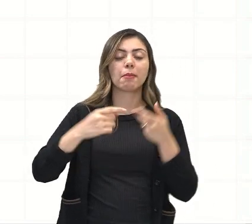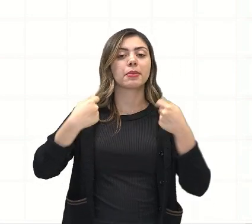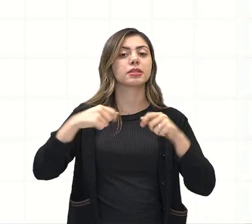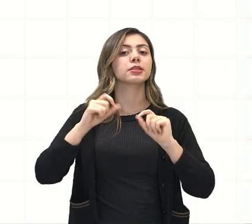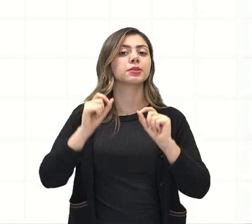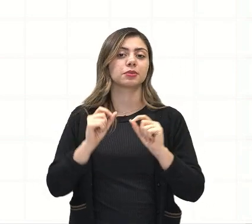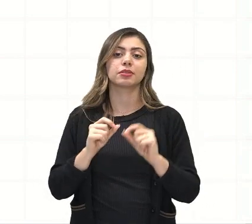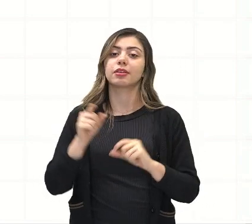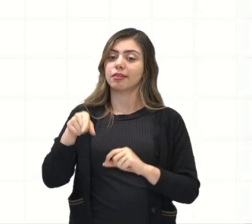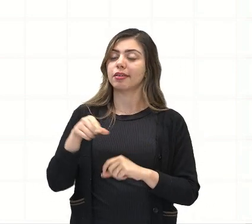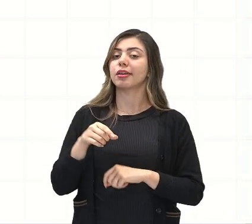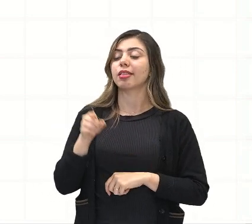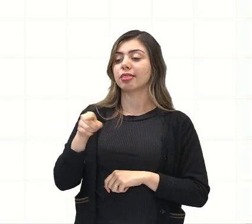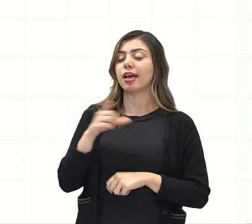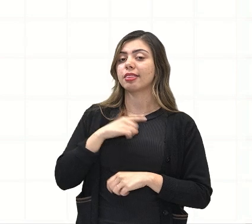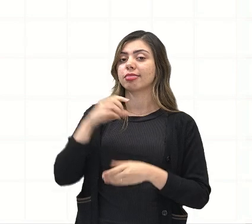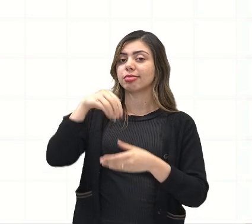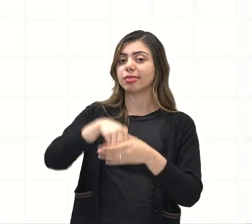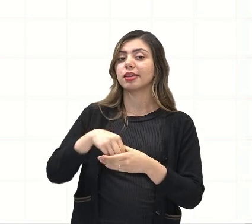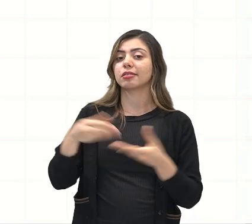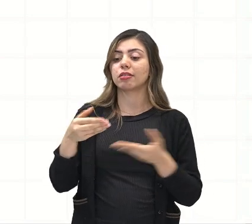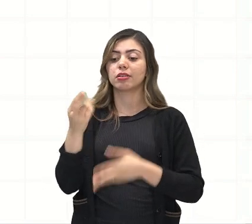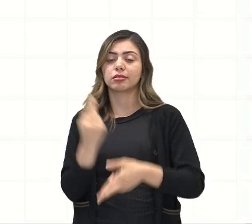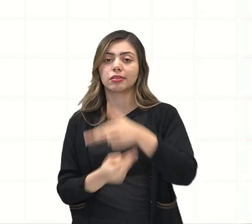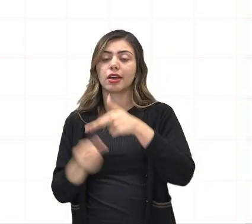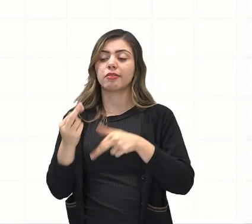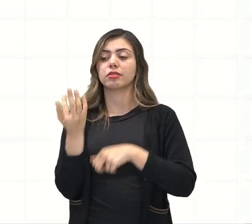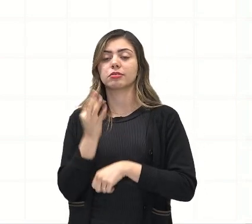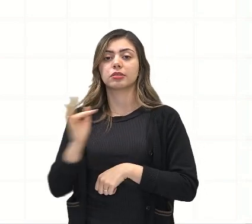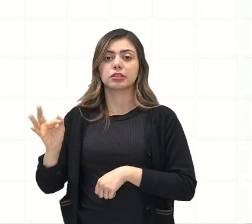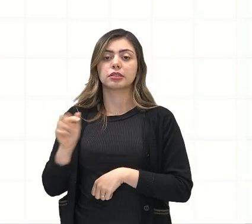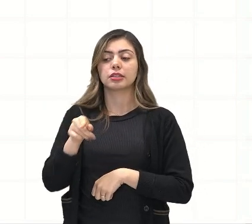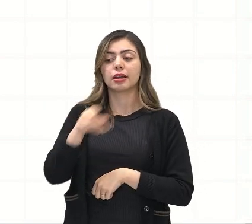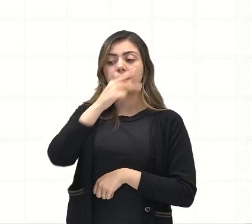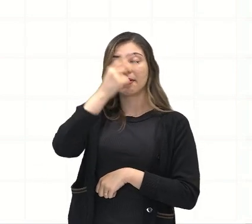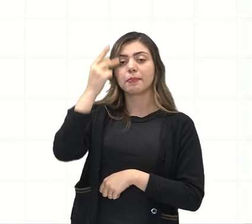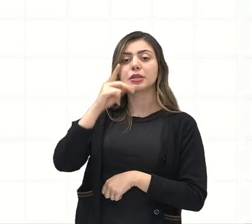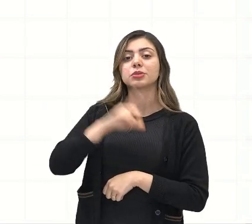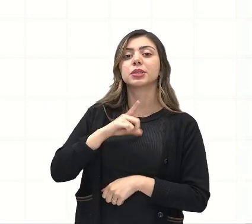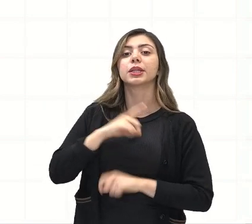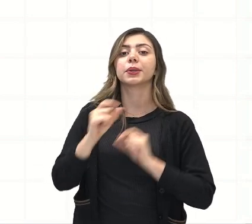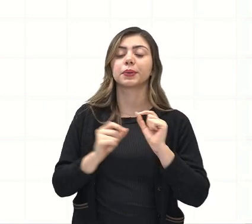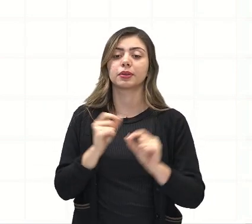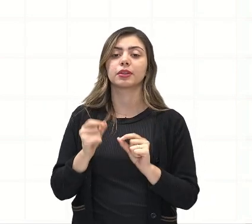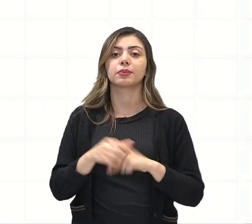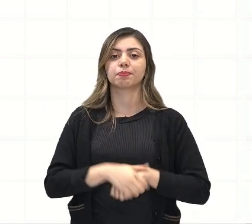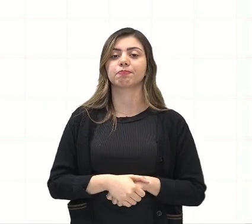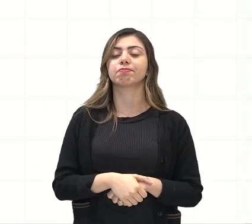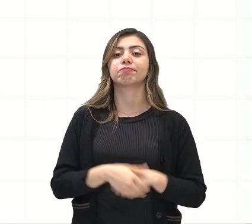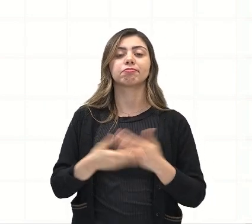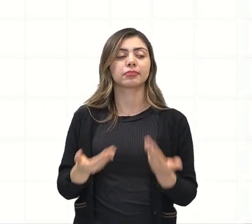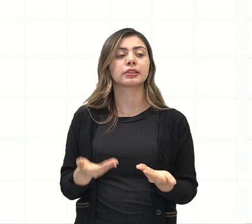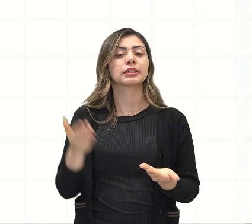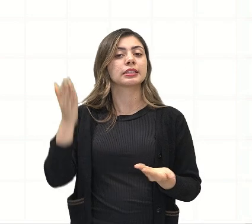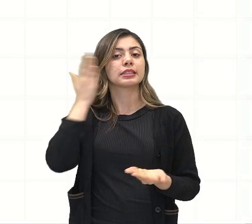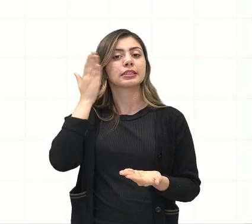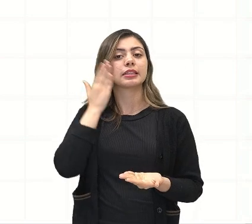né? É dentro da Revolução Francesa que você tem a concepção